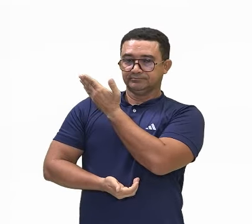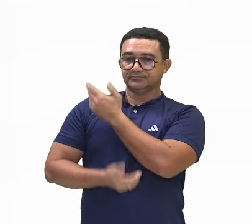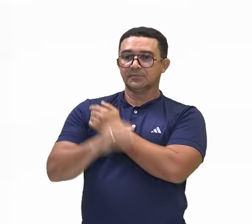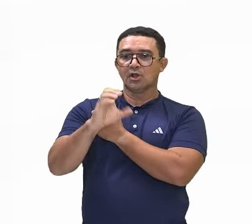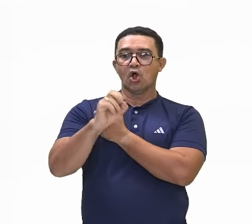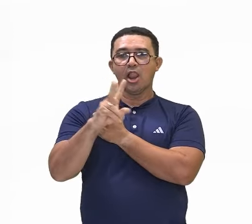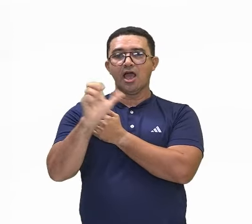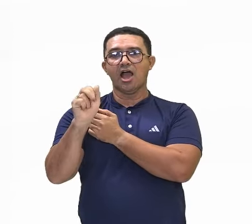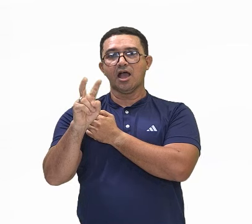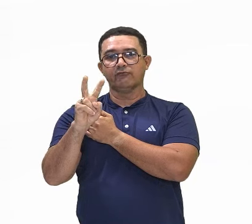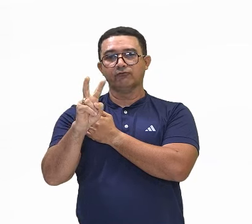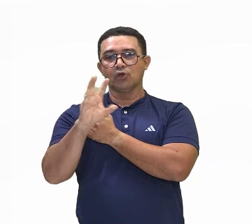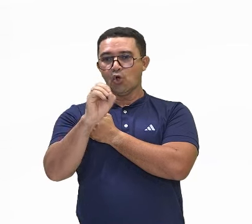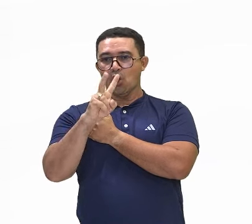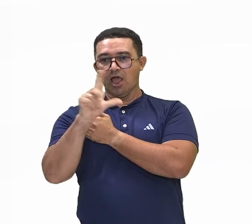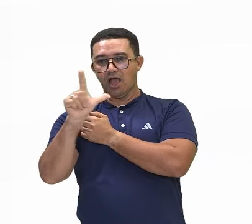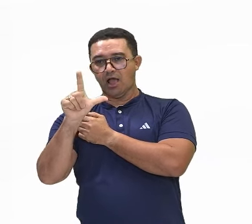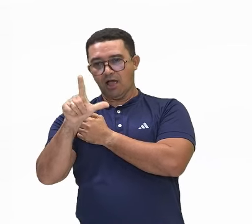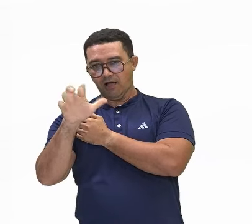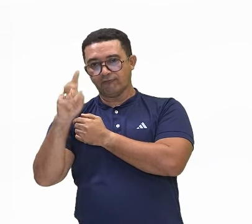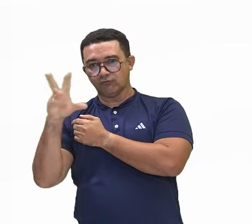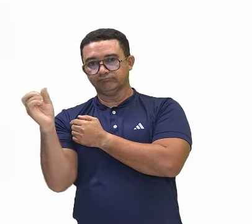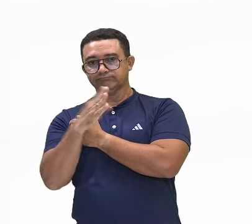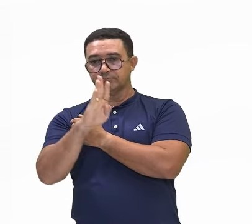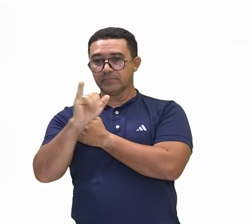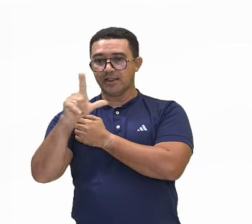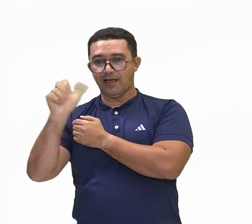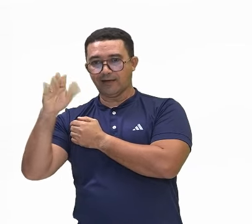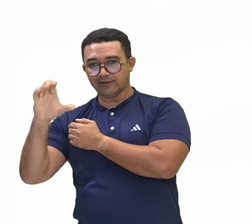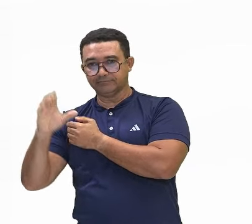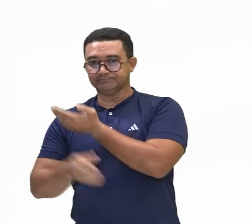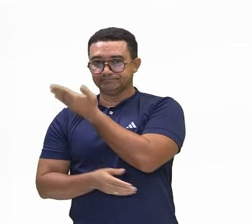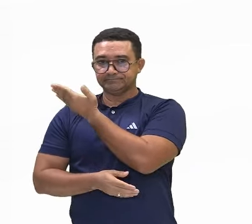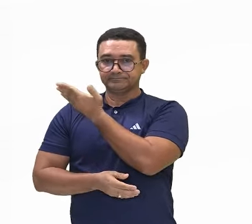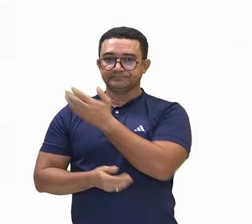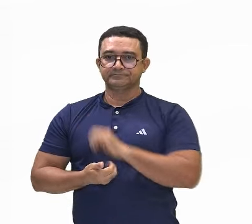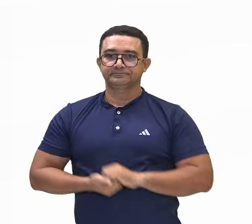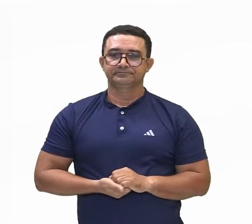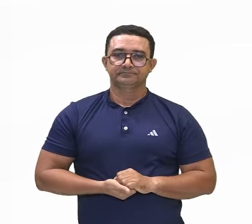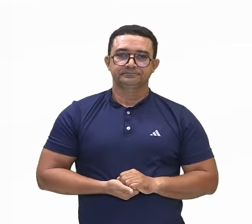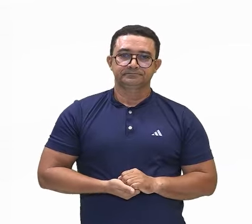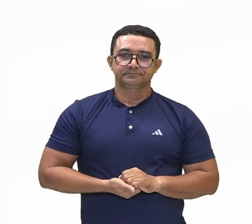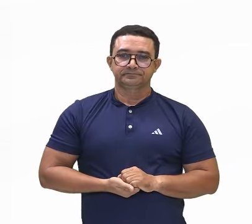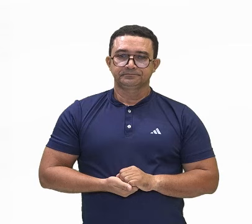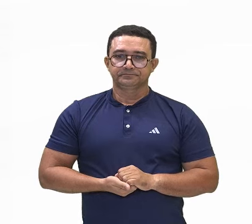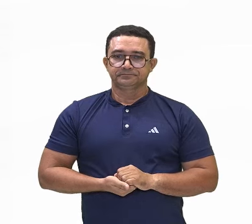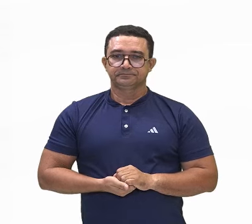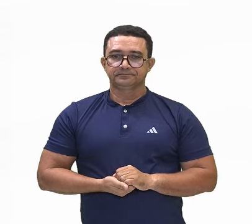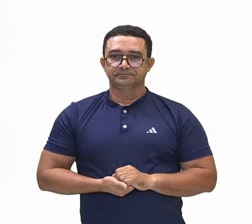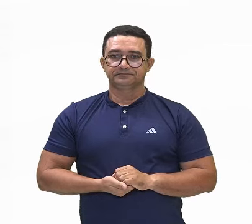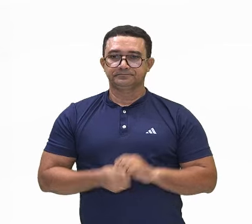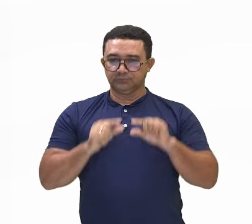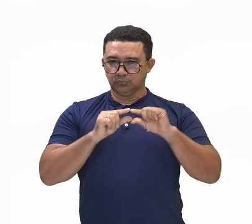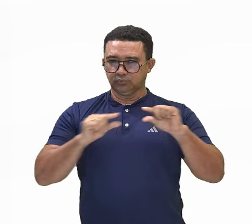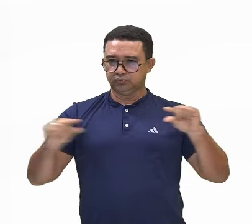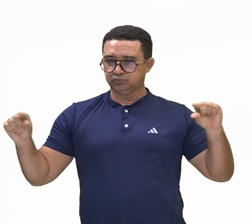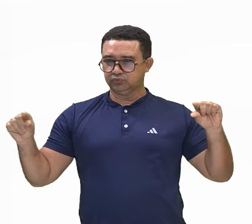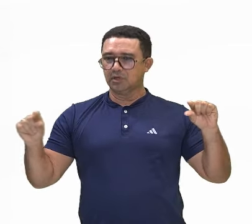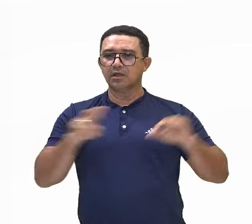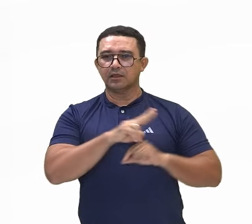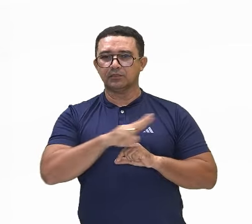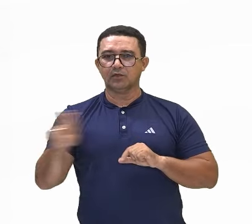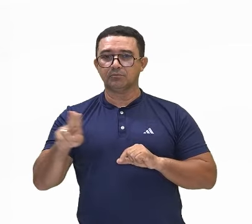carinha aí com esse bigode lindo, não é? Então, seu nome completo é Olavo Braz Martins dos Guimarães Bilac, mas é